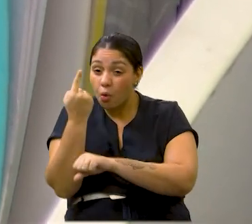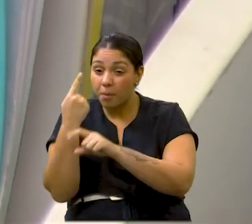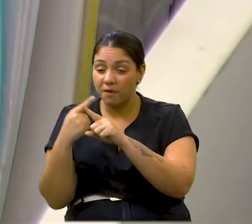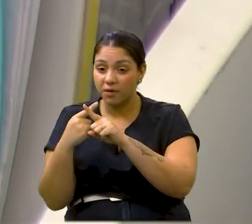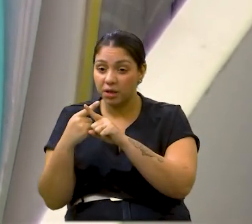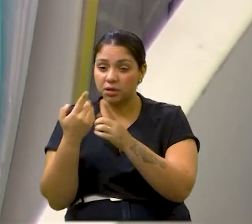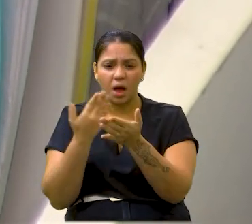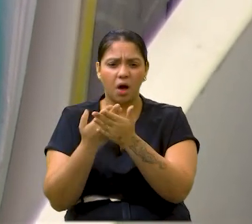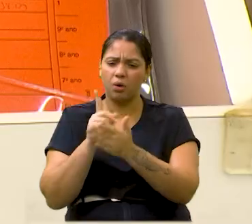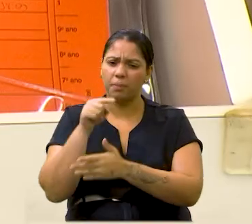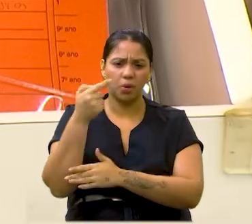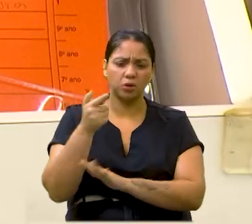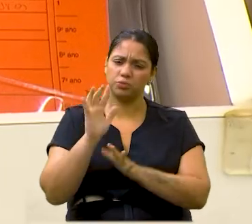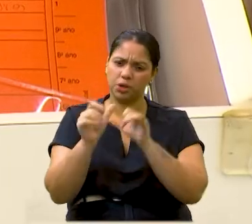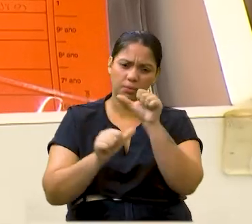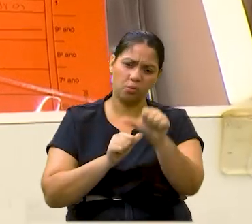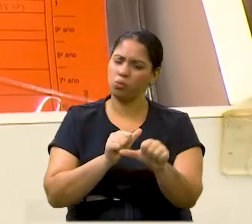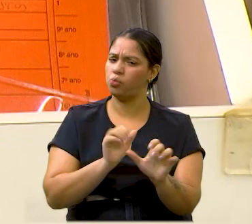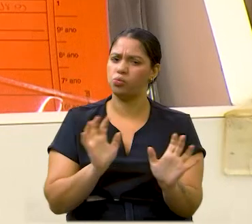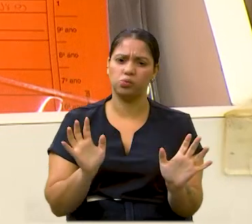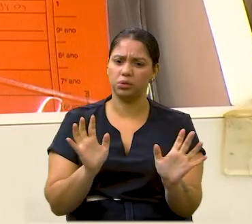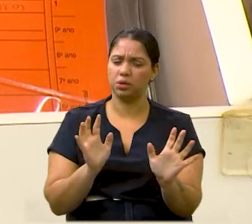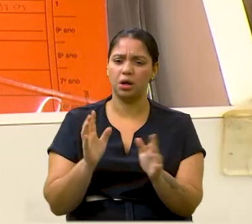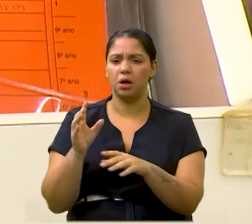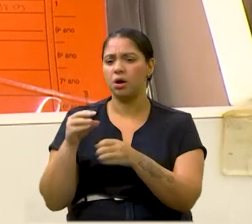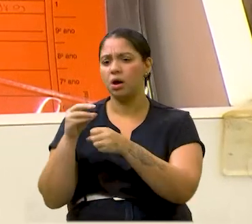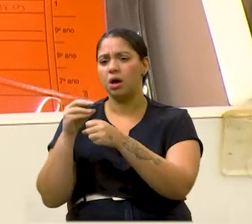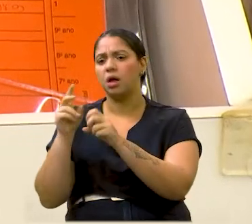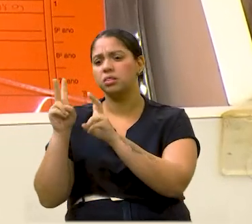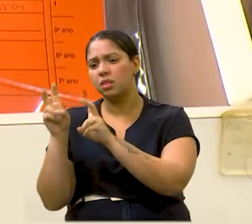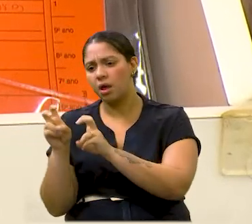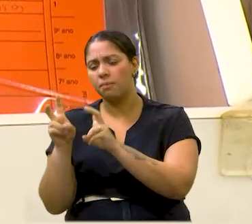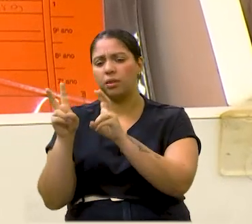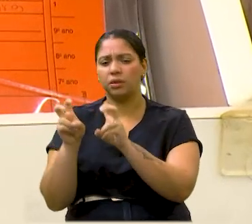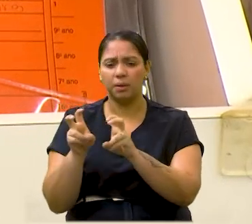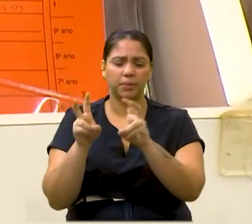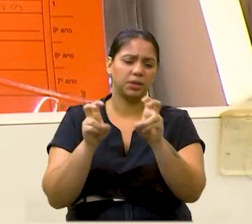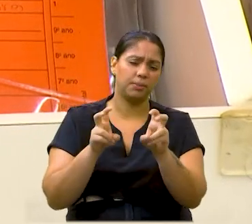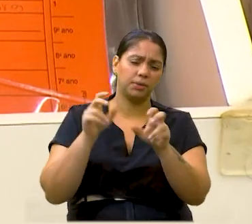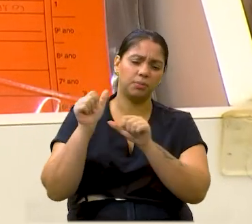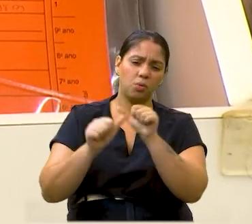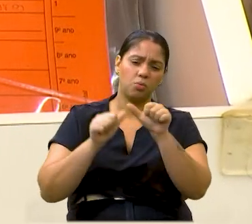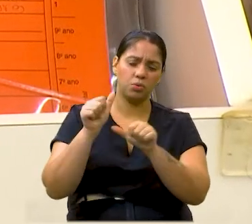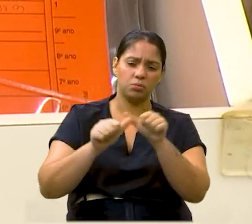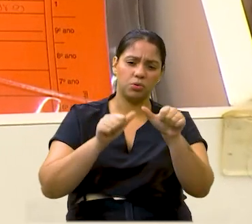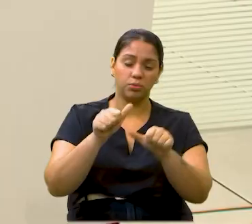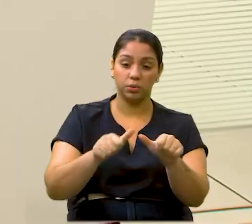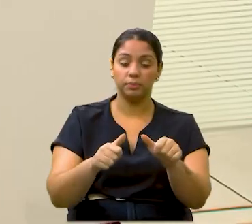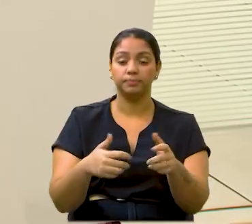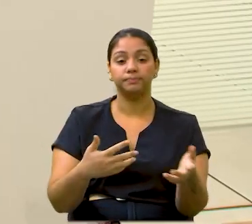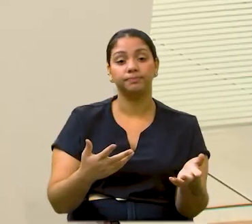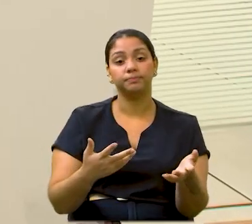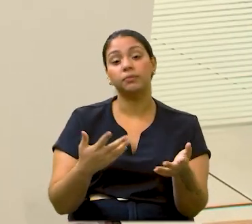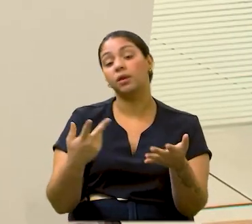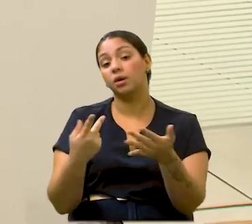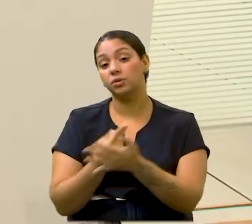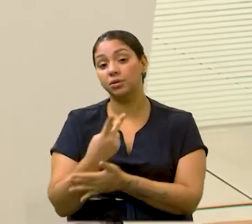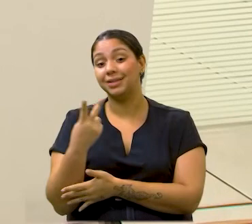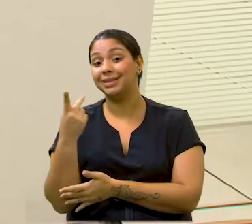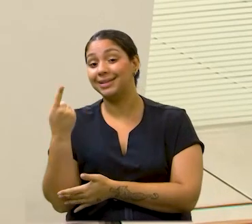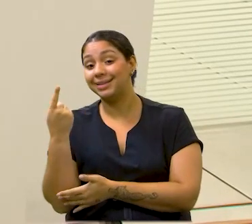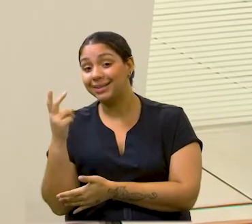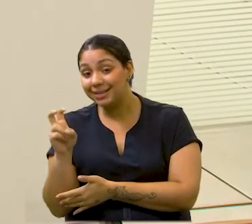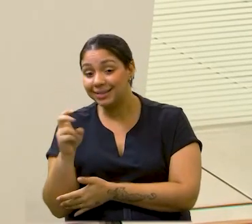na aula seguinte, já é um outro assunto. Já é um outro assunto. Na outra aula, um outro assunto. Aí aquilo vira uma bola de neve. E a cada 15,